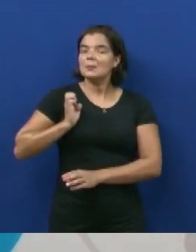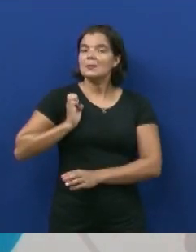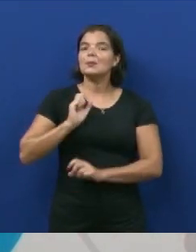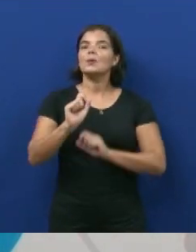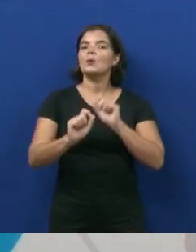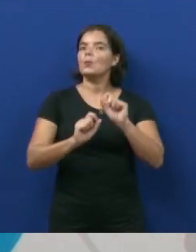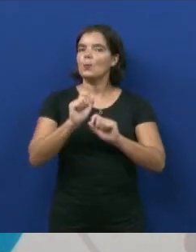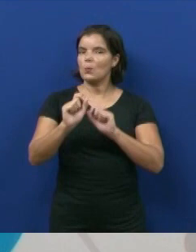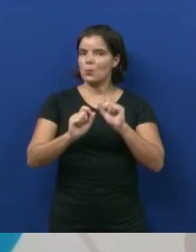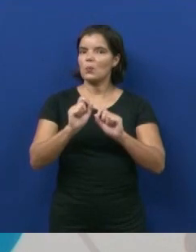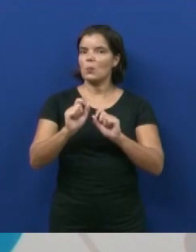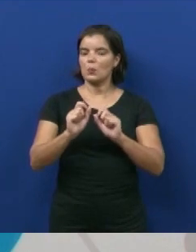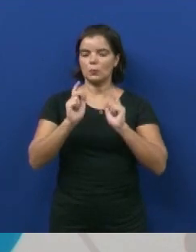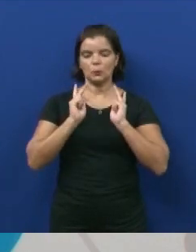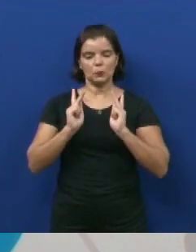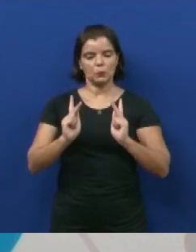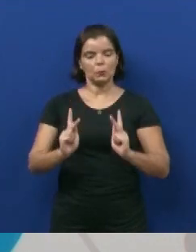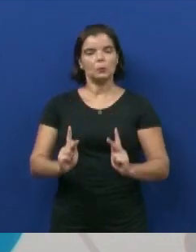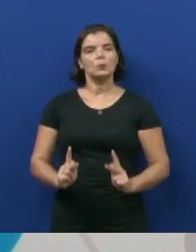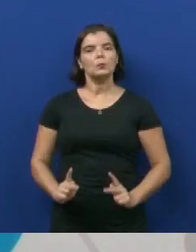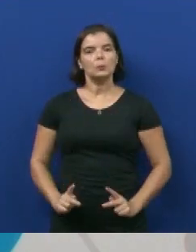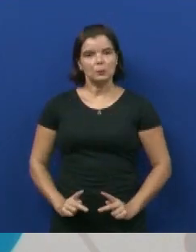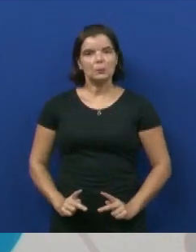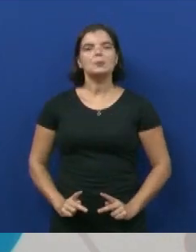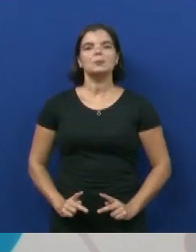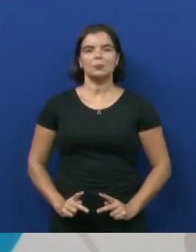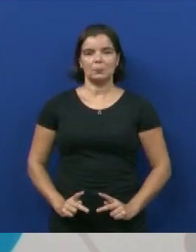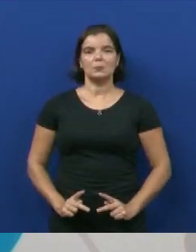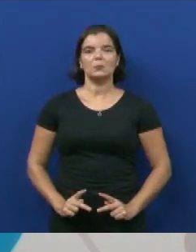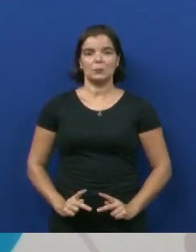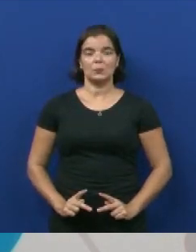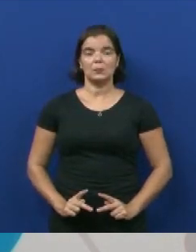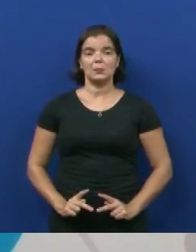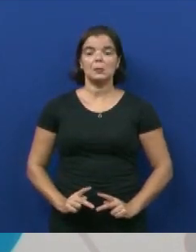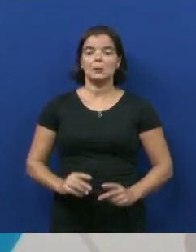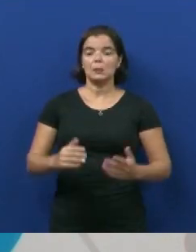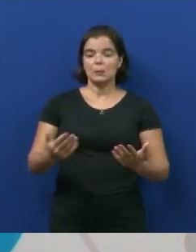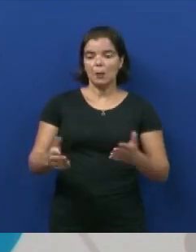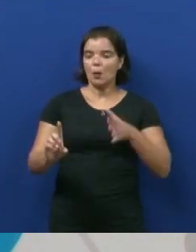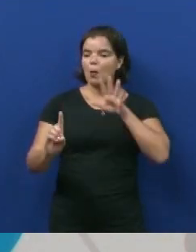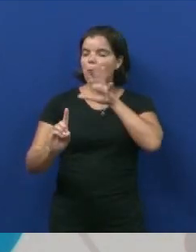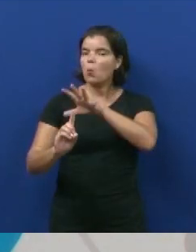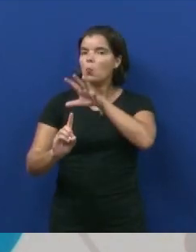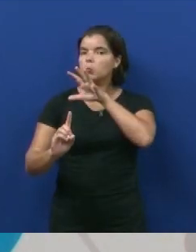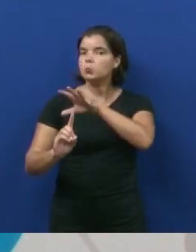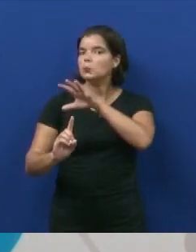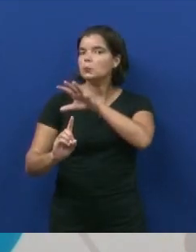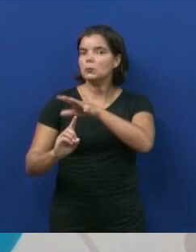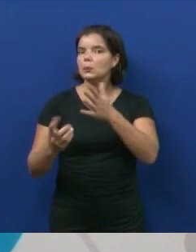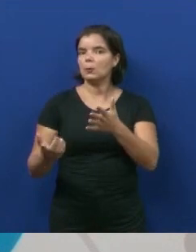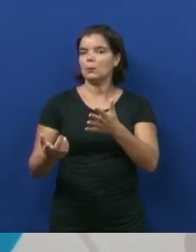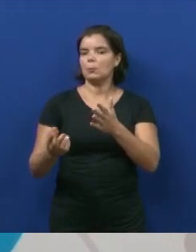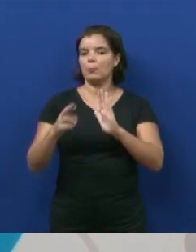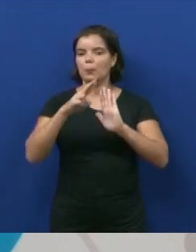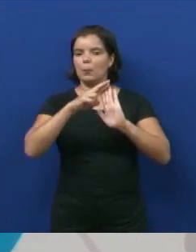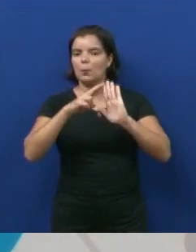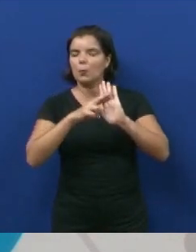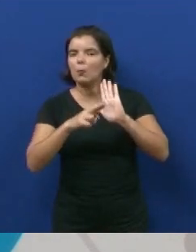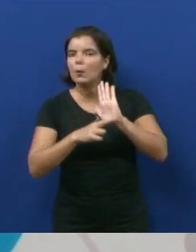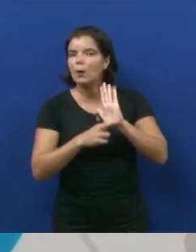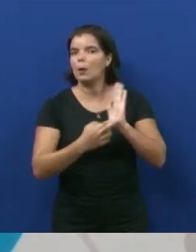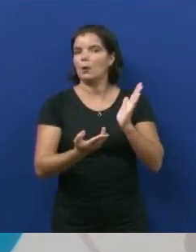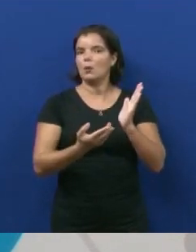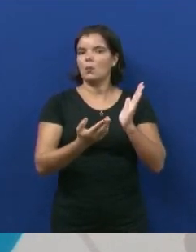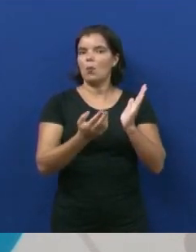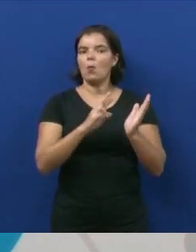forma de você se portar, de você se comportar, sem ser influenciado por regra ou dogma